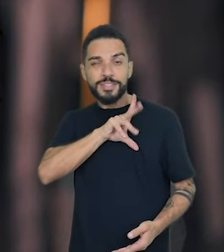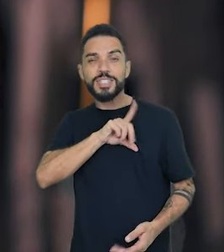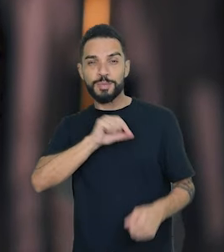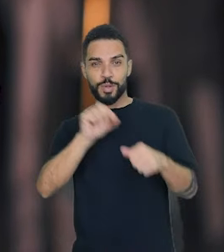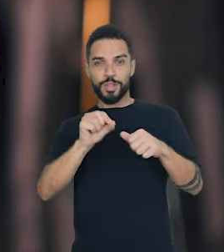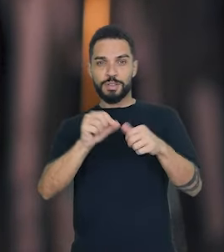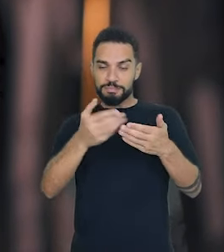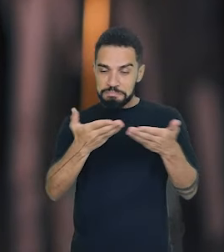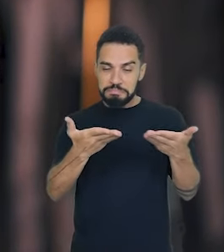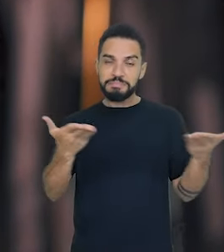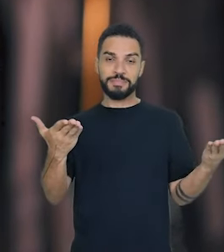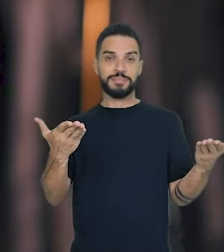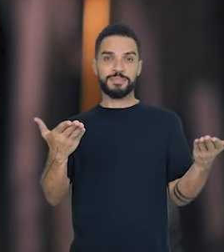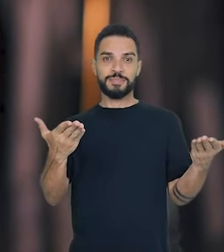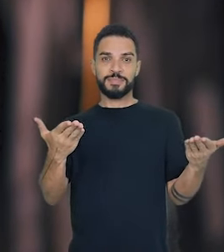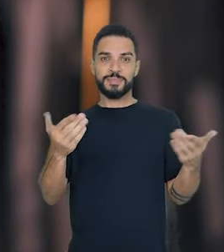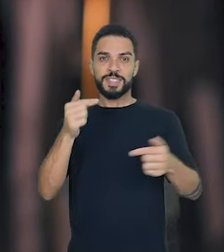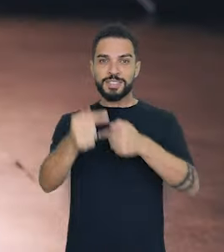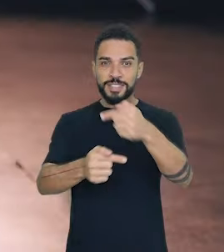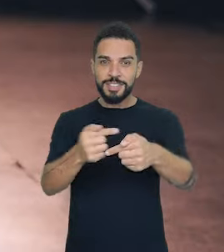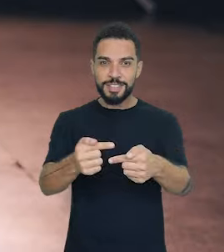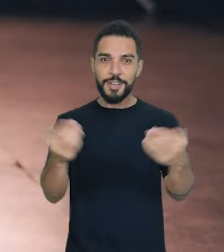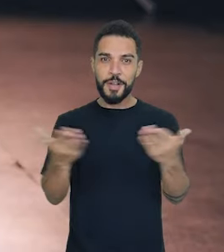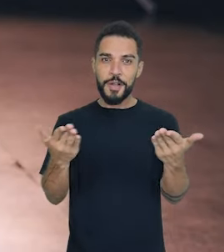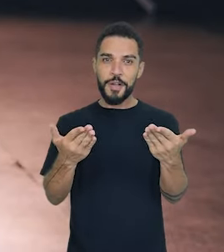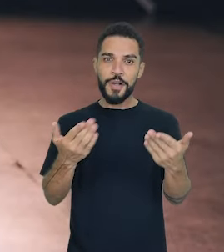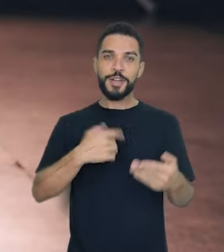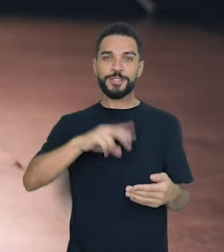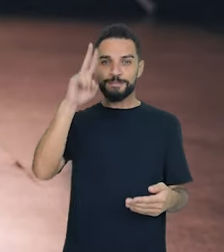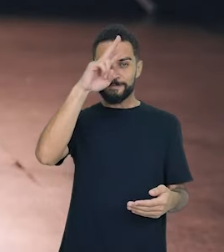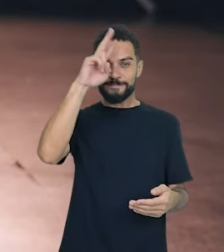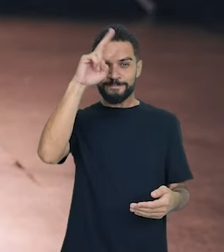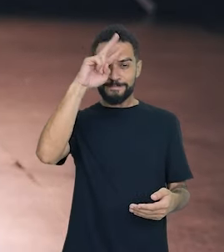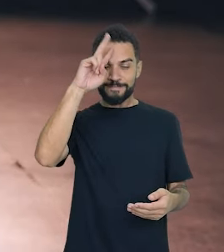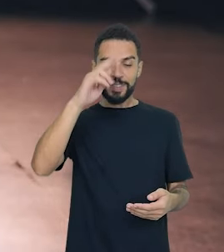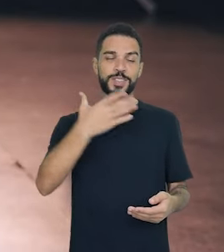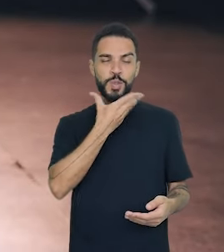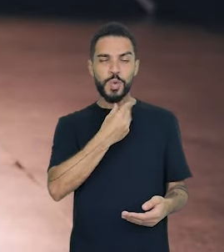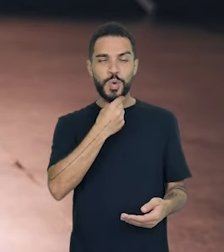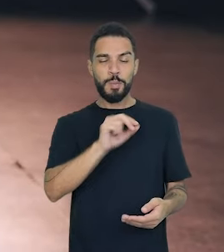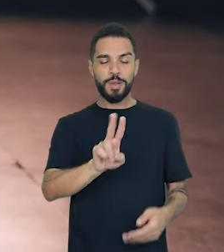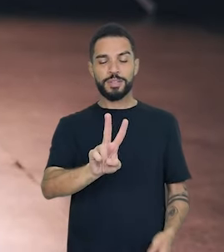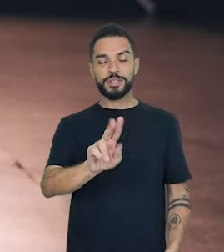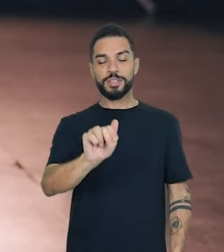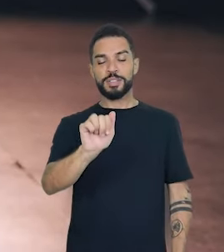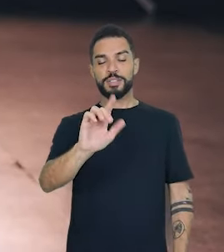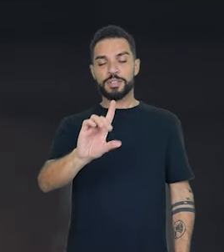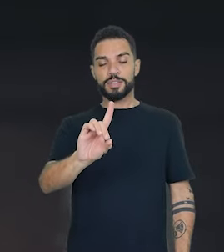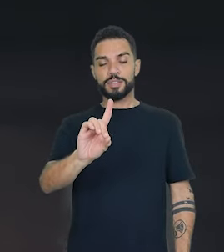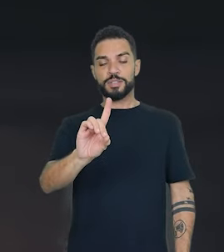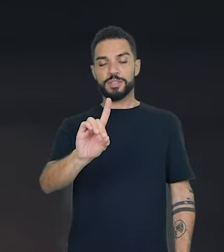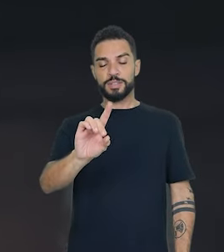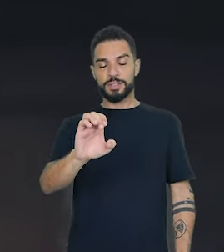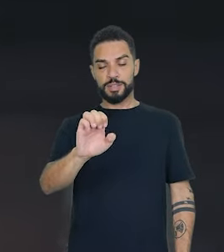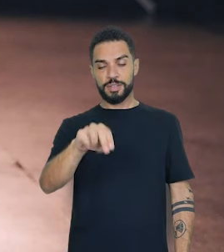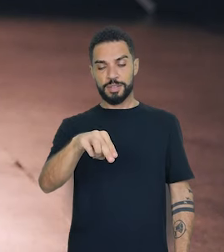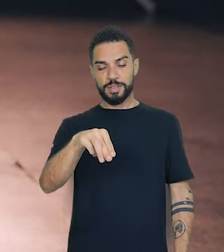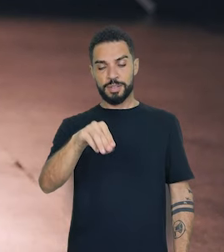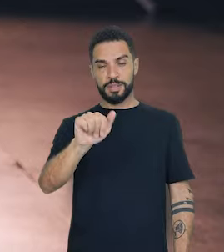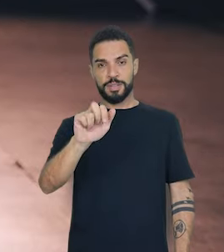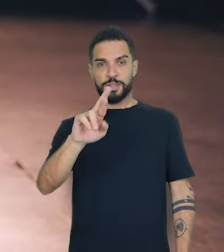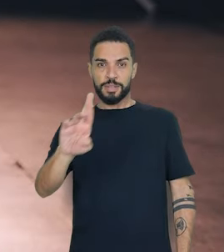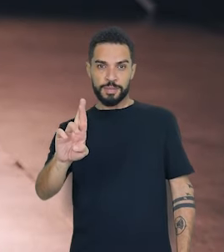faz. Então, essa geração vai ficar marcada, o carnaval da cidade vai ficar marcado por essa formação de casais